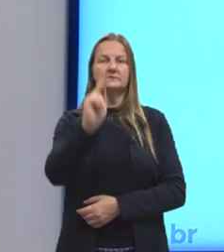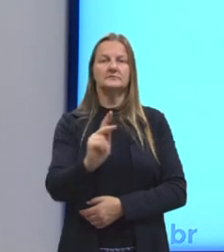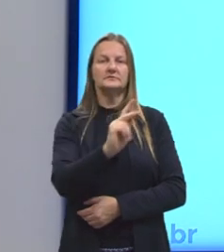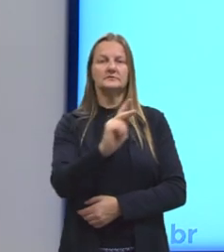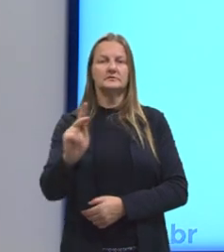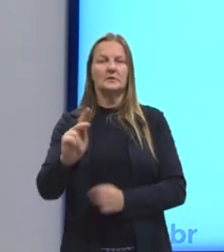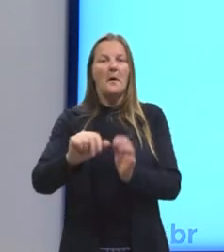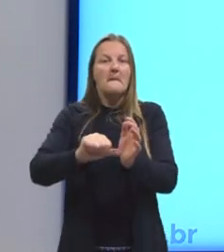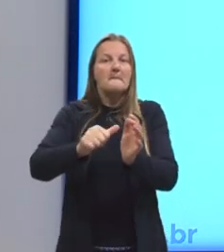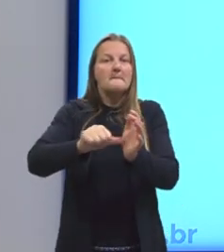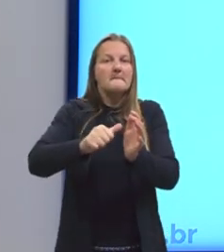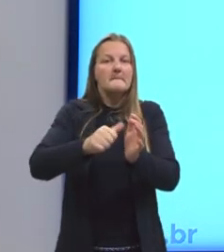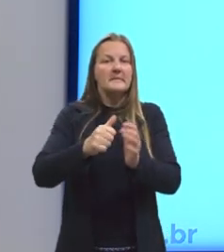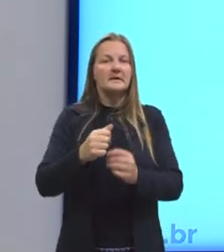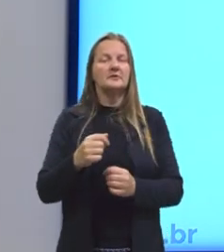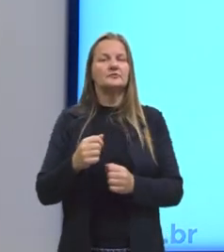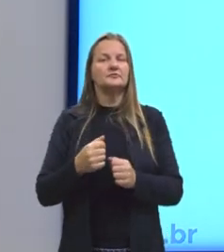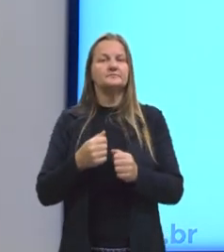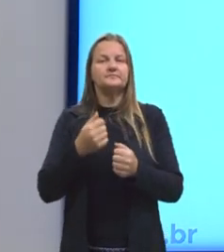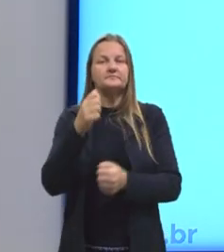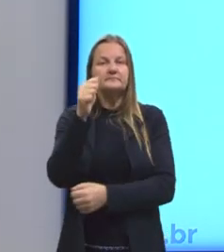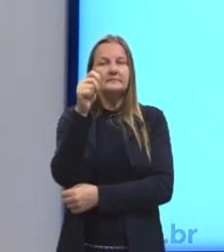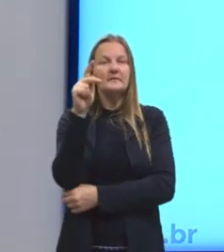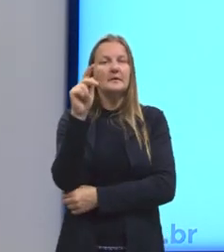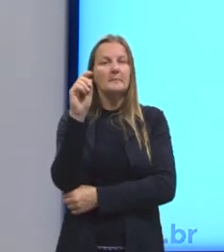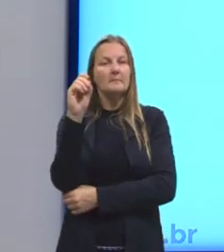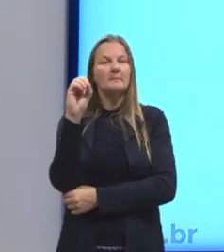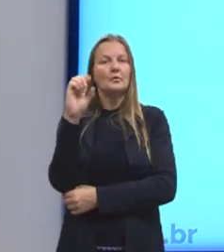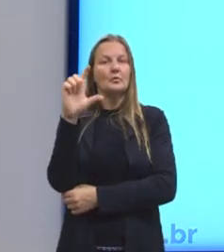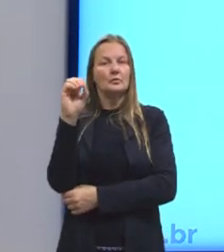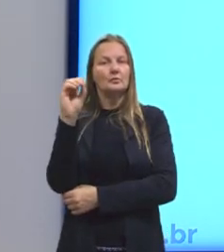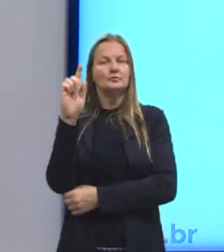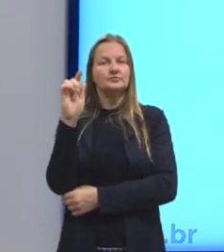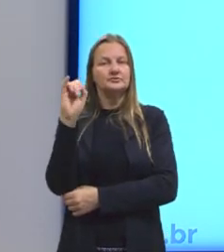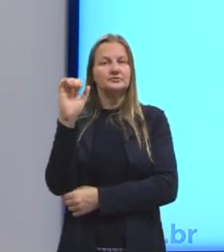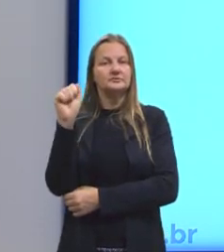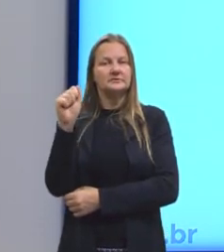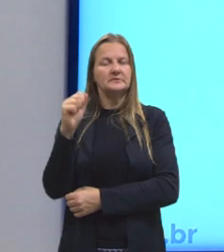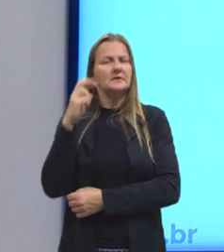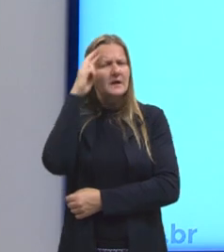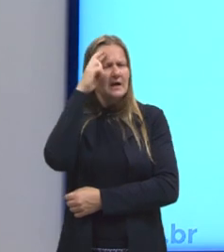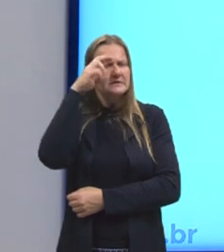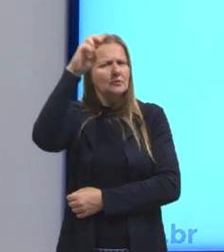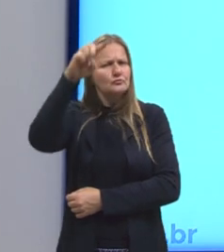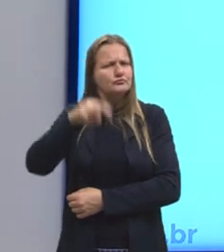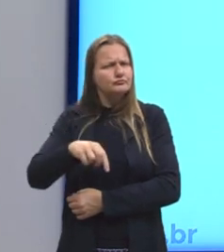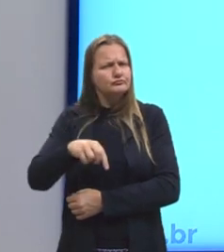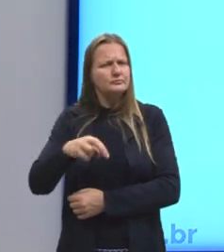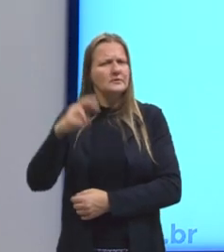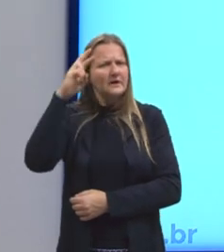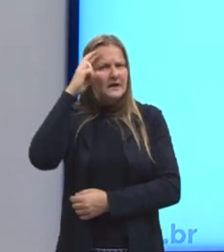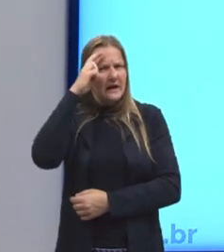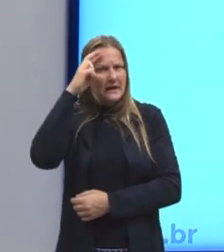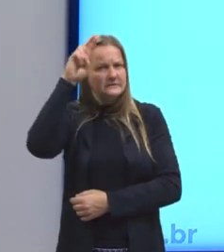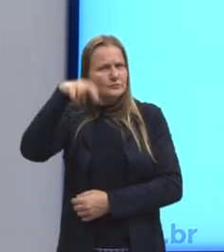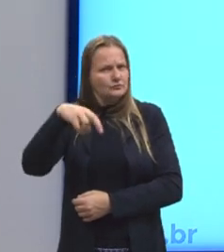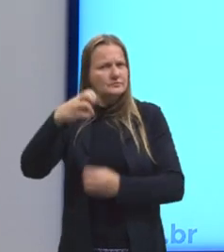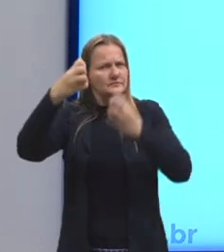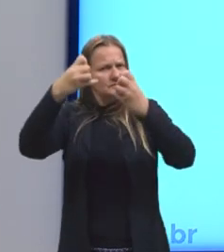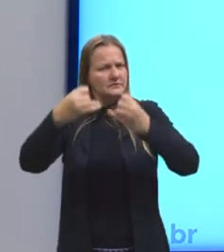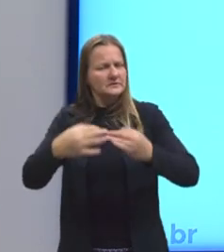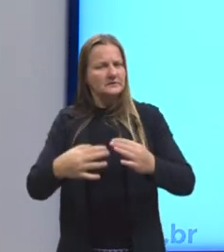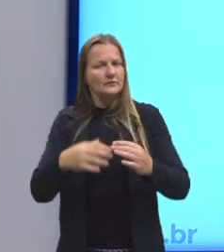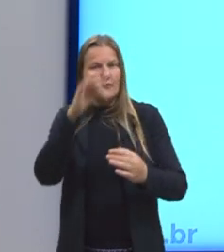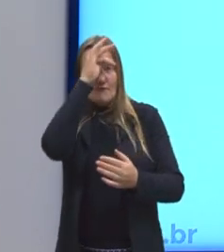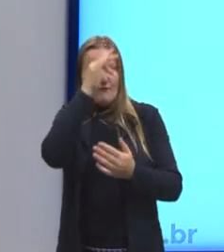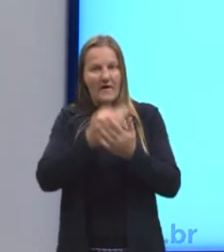padres da igreja esses apologistas que através da Razão tentam explicar a fé mais sempre é super da